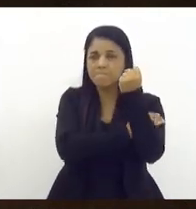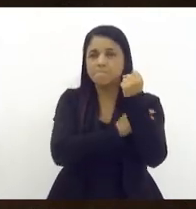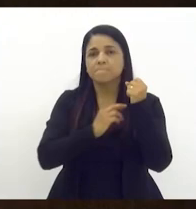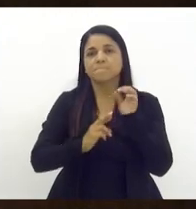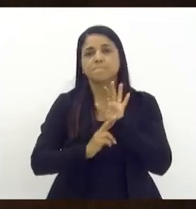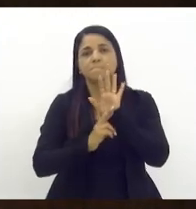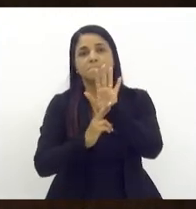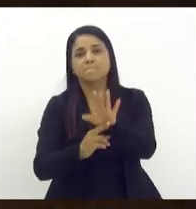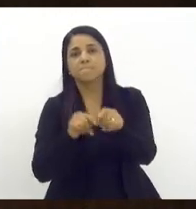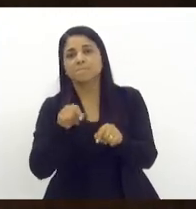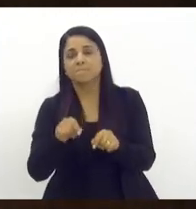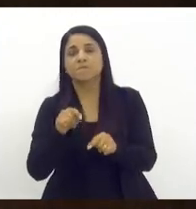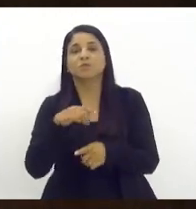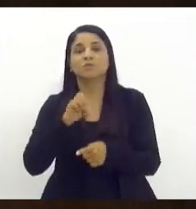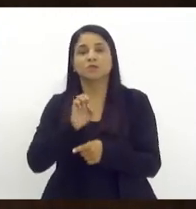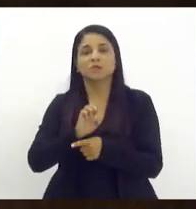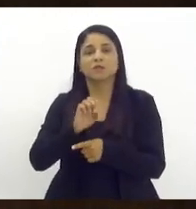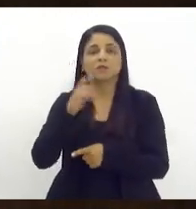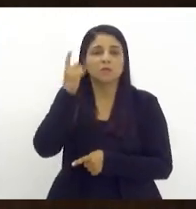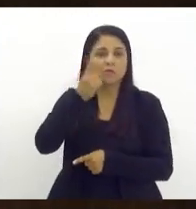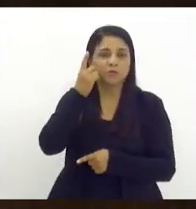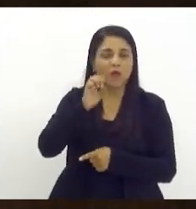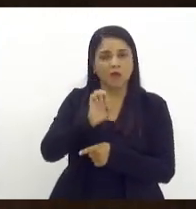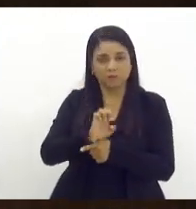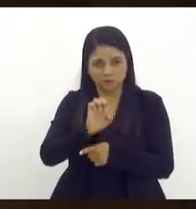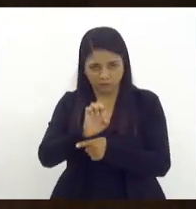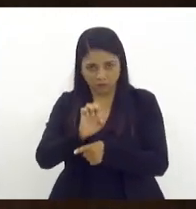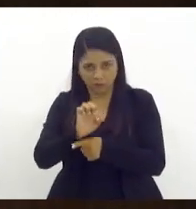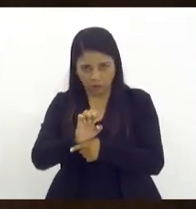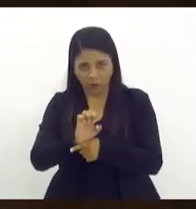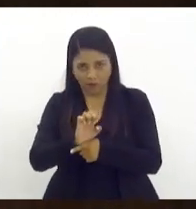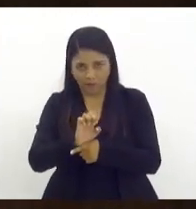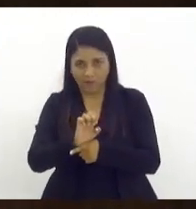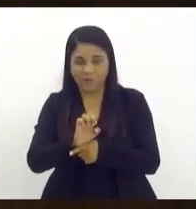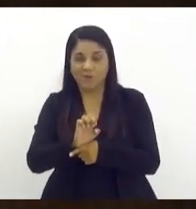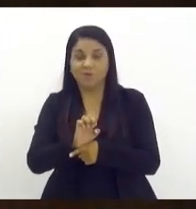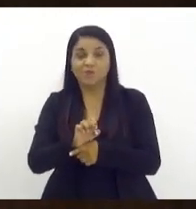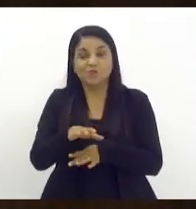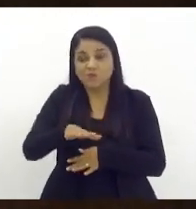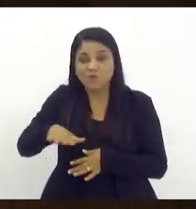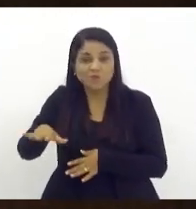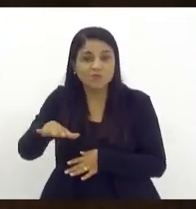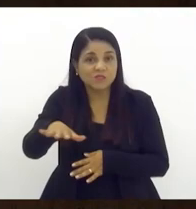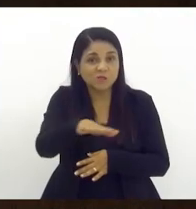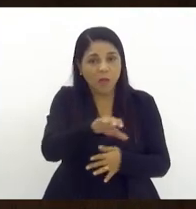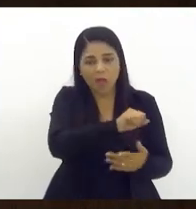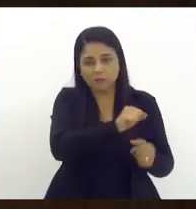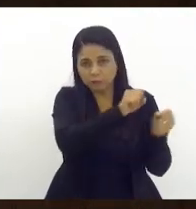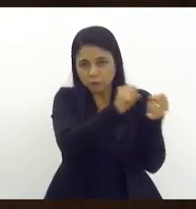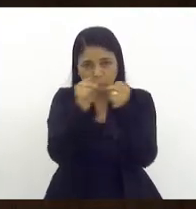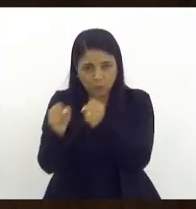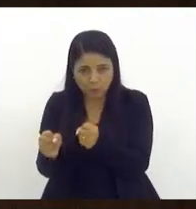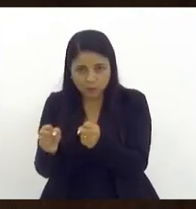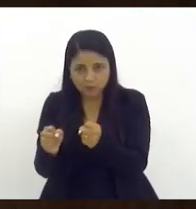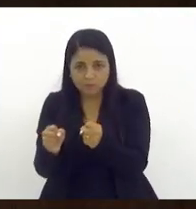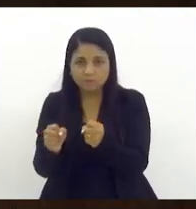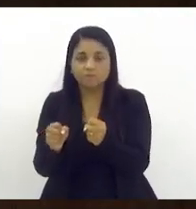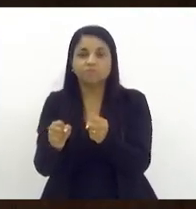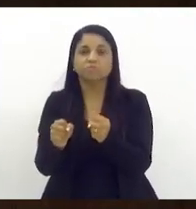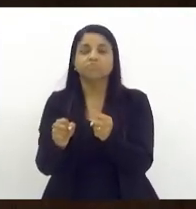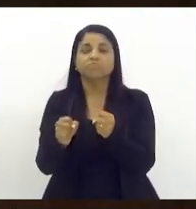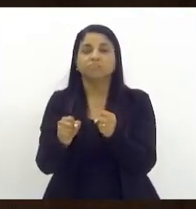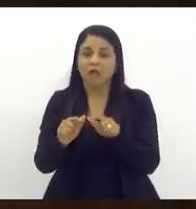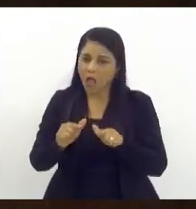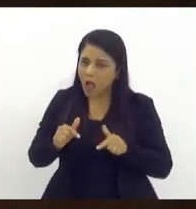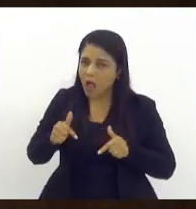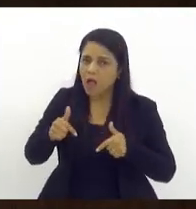do deputado estadual, da deputada estadual, no, nos espaços de poder, não é? Dizendo que a nossa